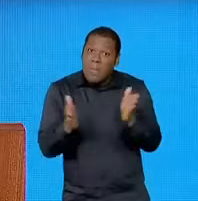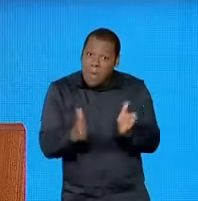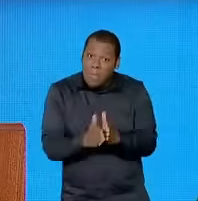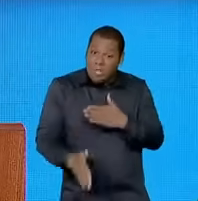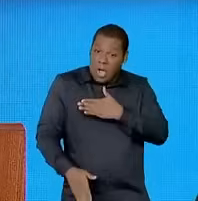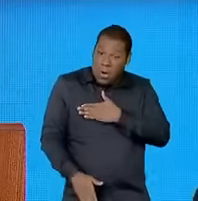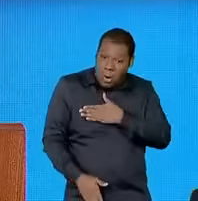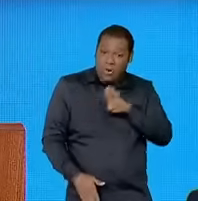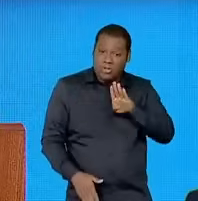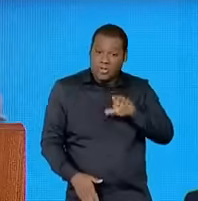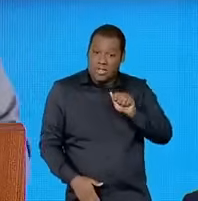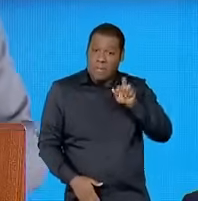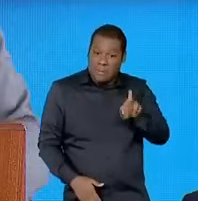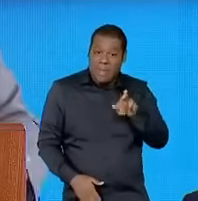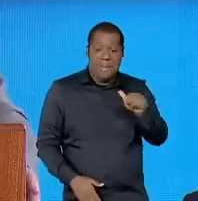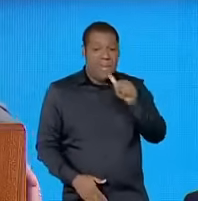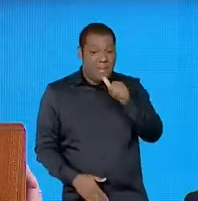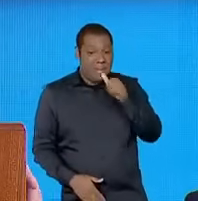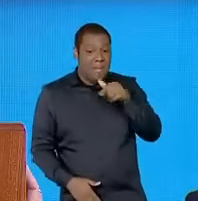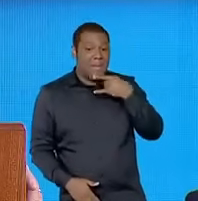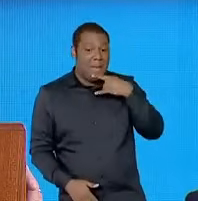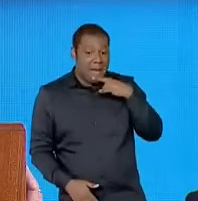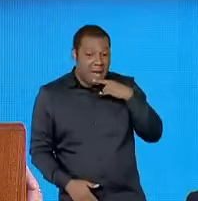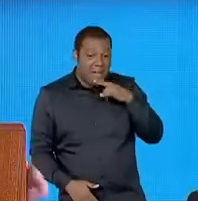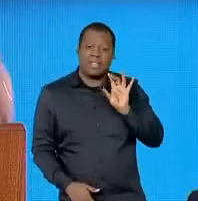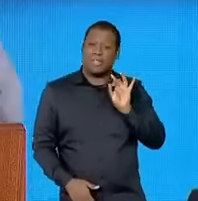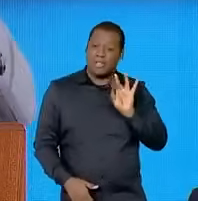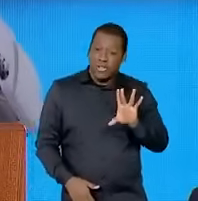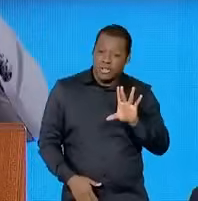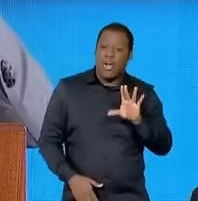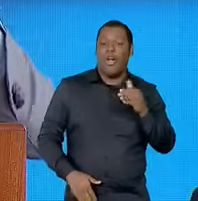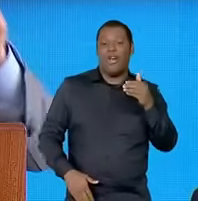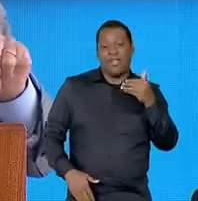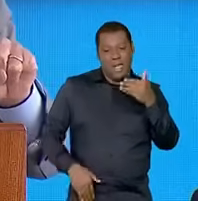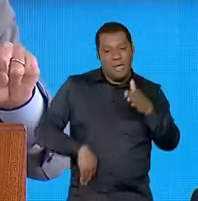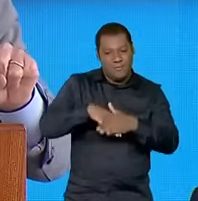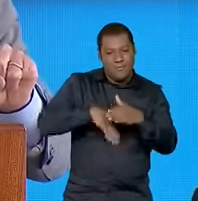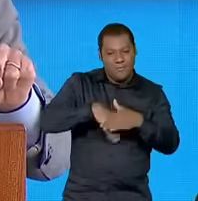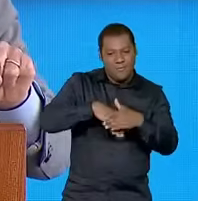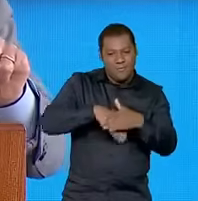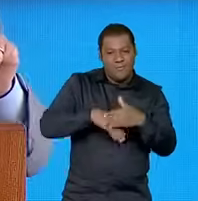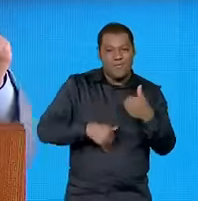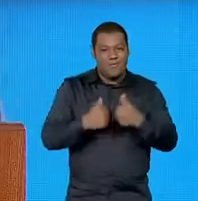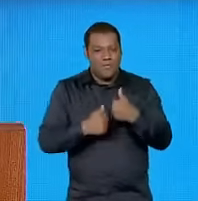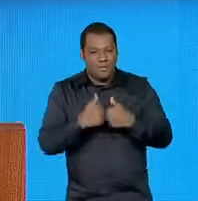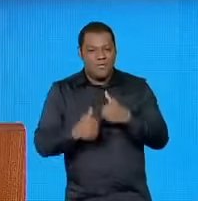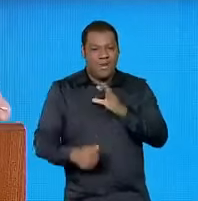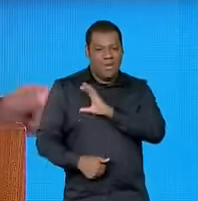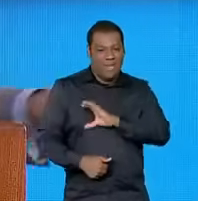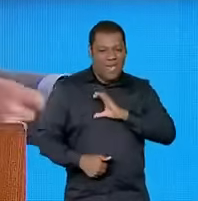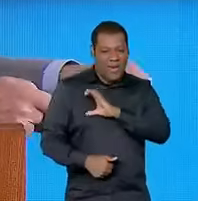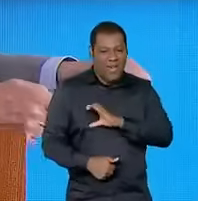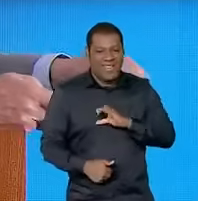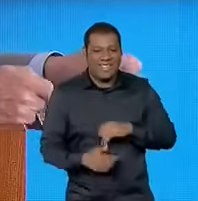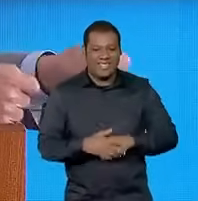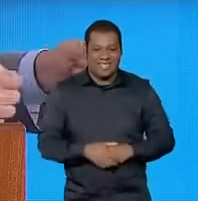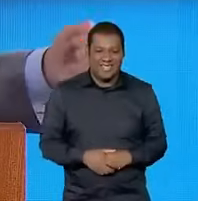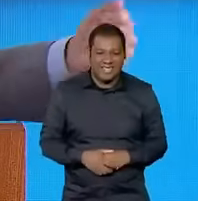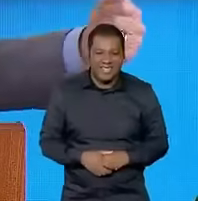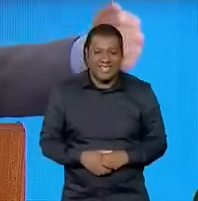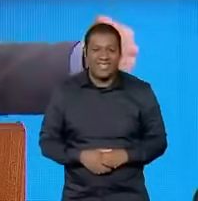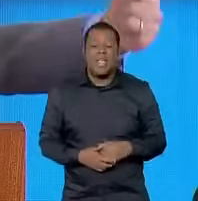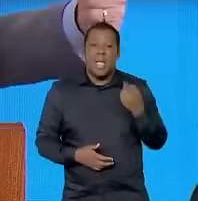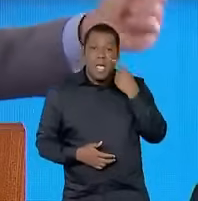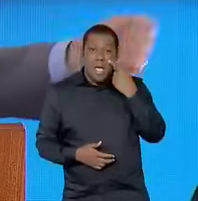companheiros, essas casas, é uma premiação à crença que nós temos. Porque hoje eu vi aqui as entidades, toda